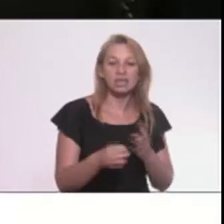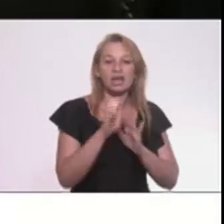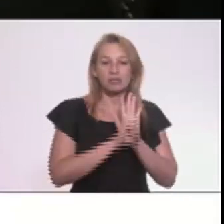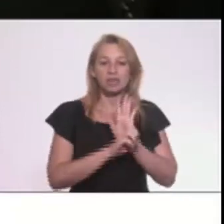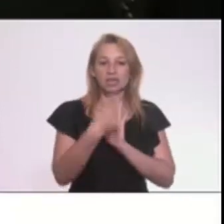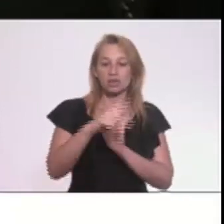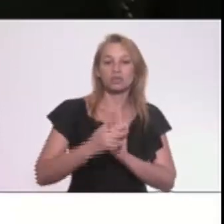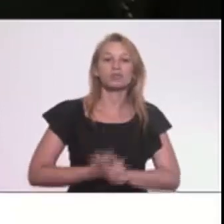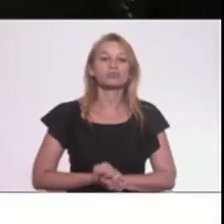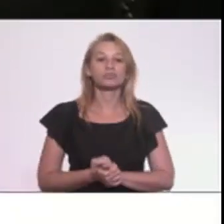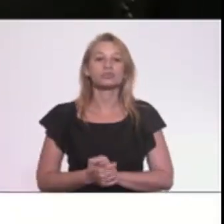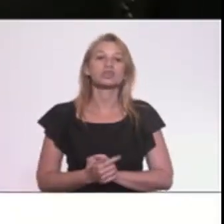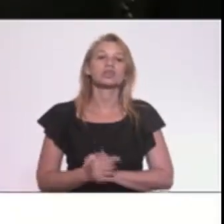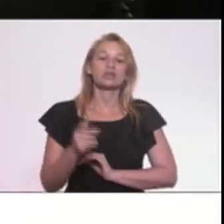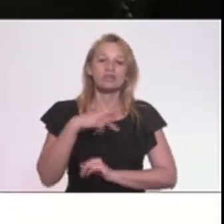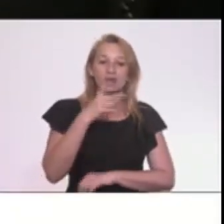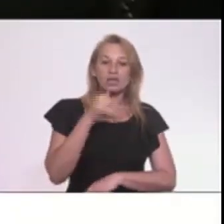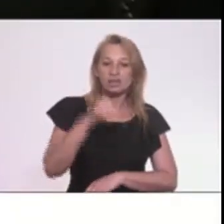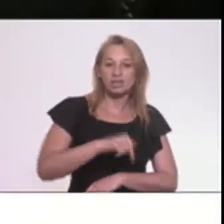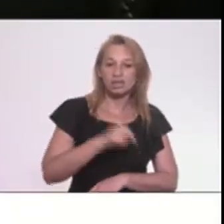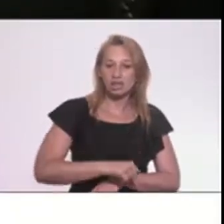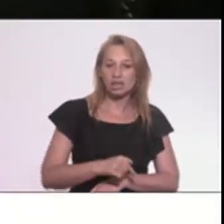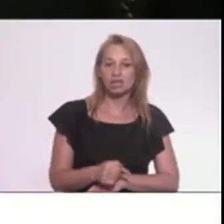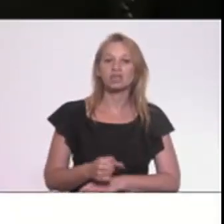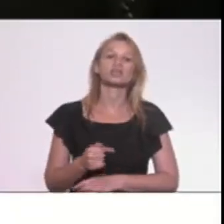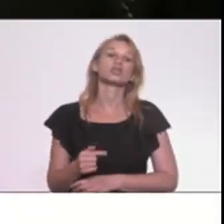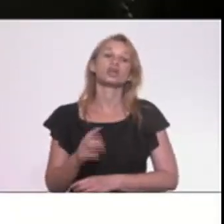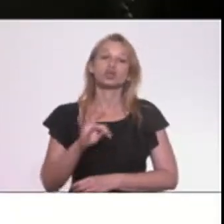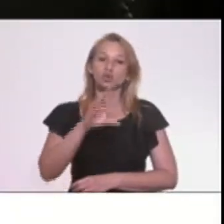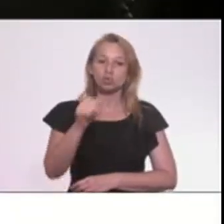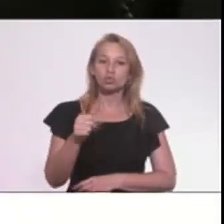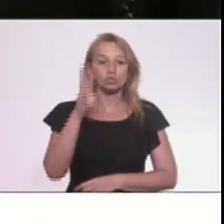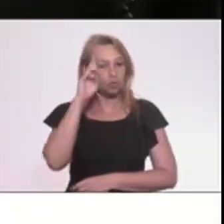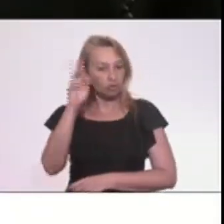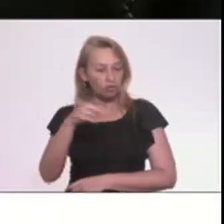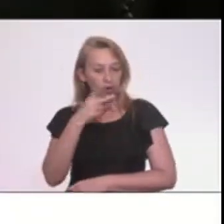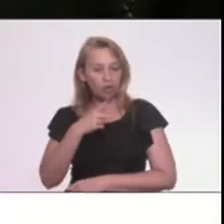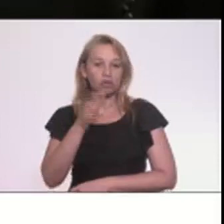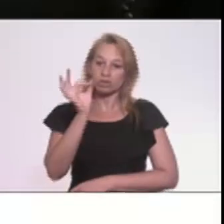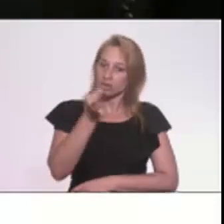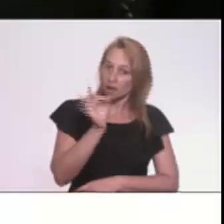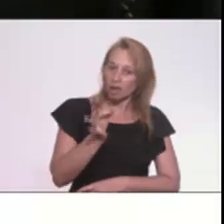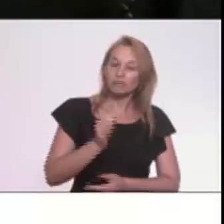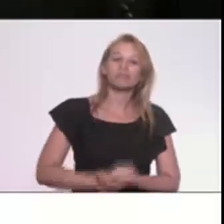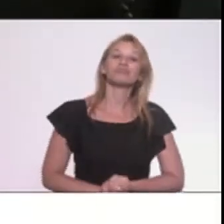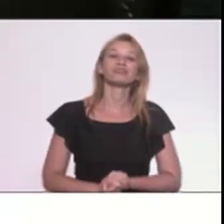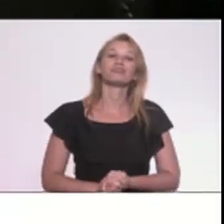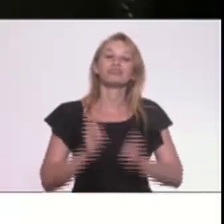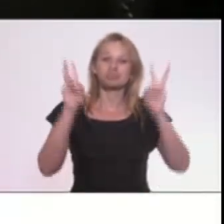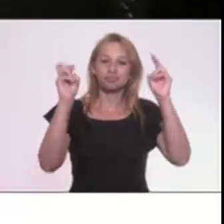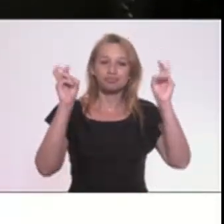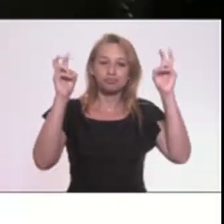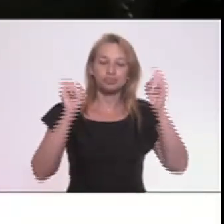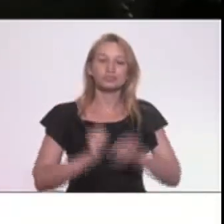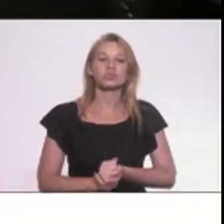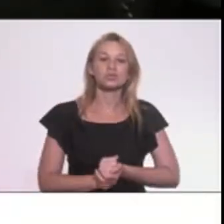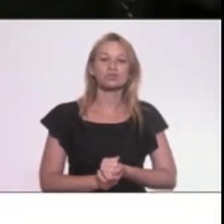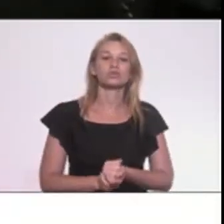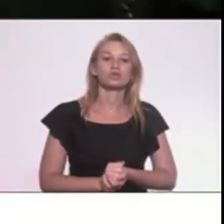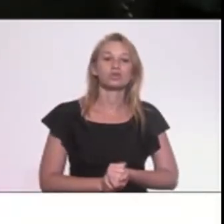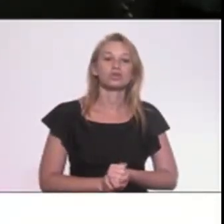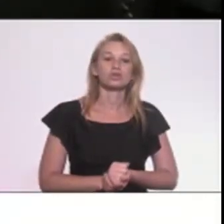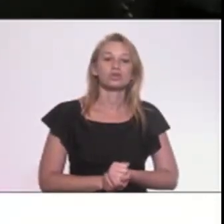de Vossa Excelência. Trazendo aqui para suas ponderações corretas em relação à questão dos